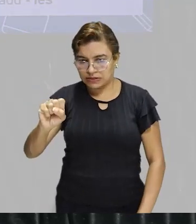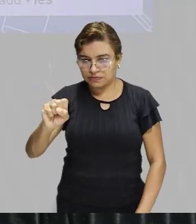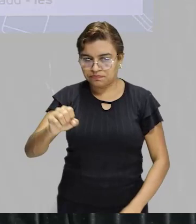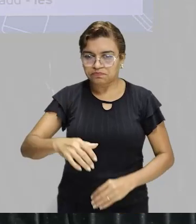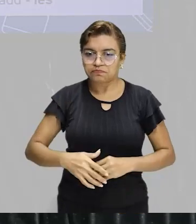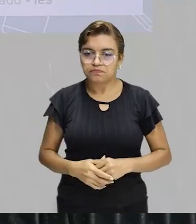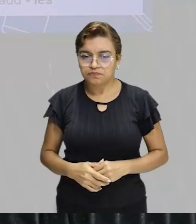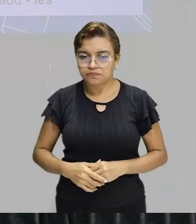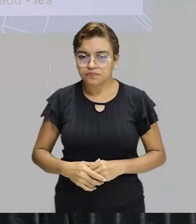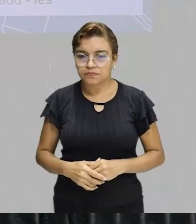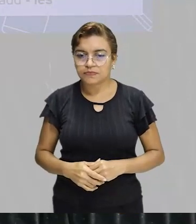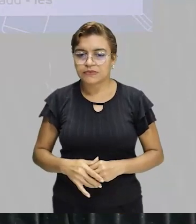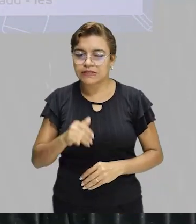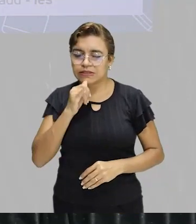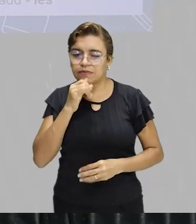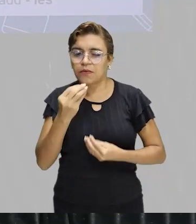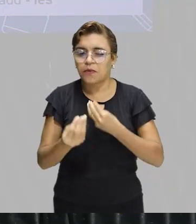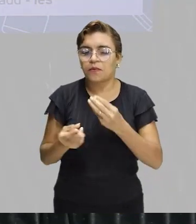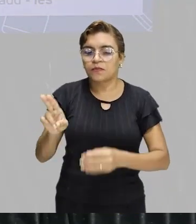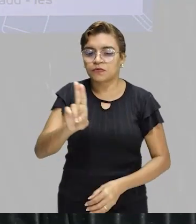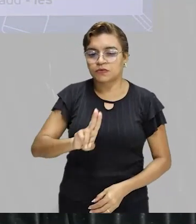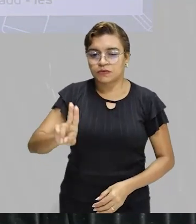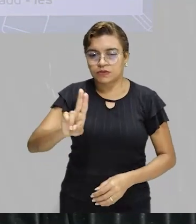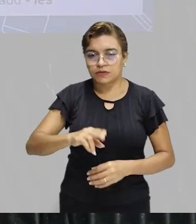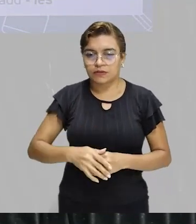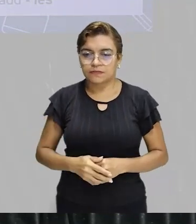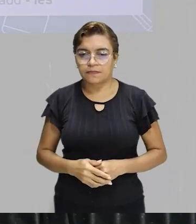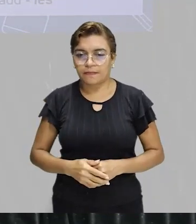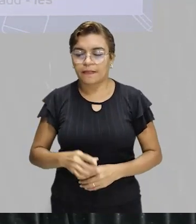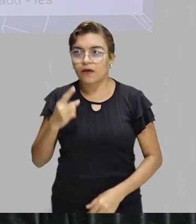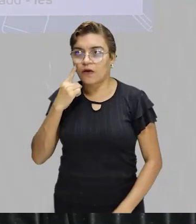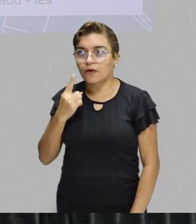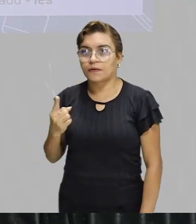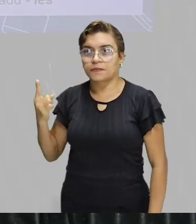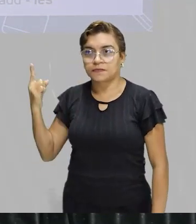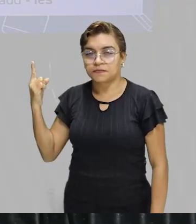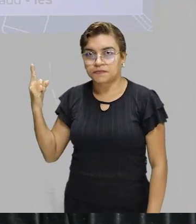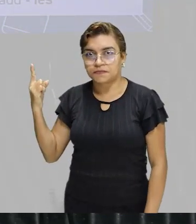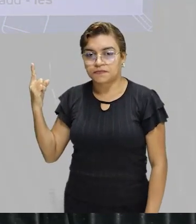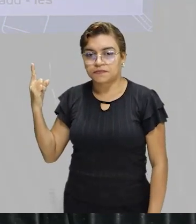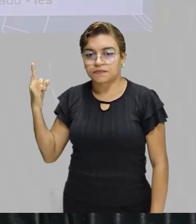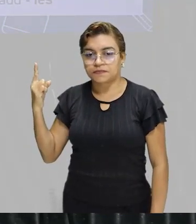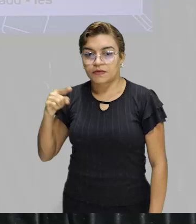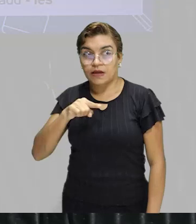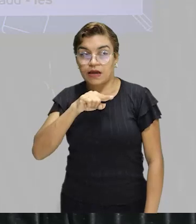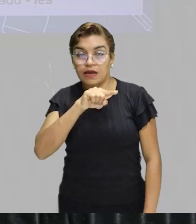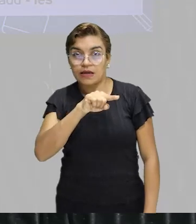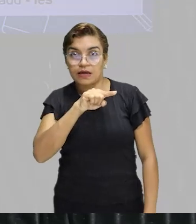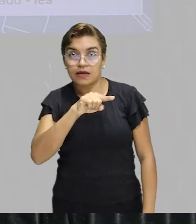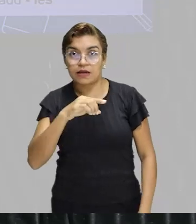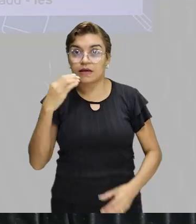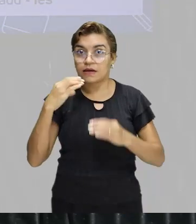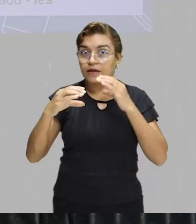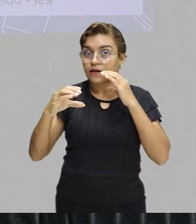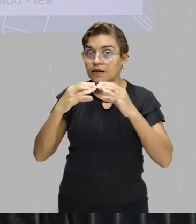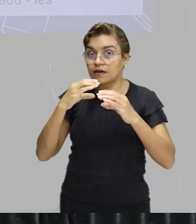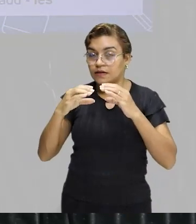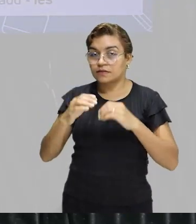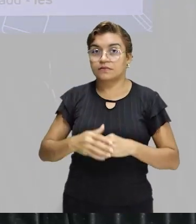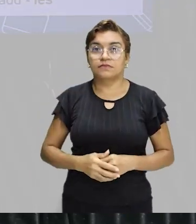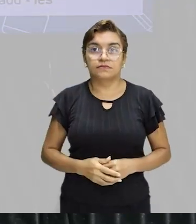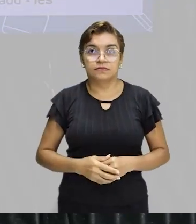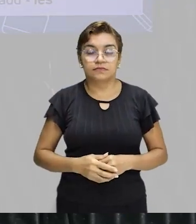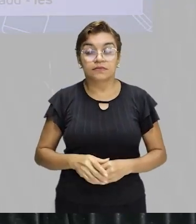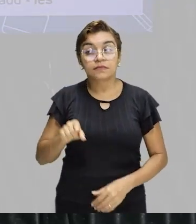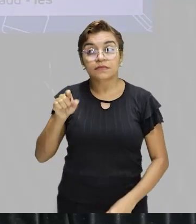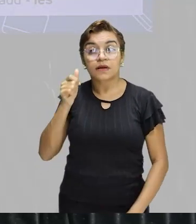na conjugação. Ele canta, he sings. Ela lava, she